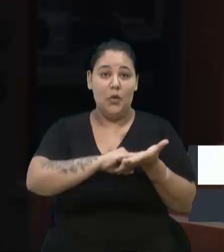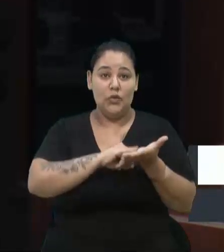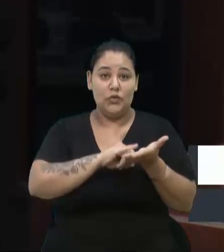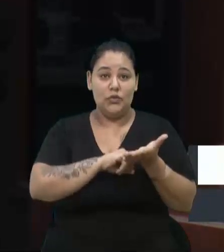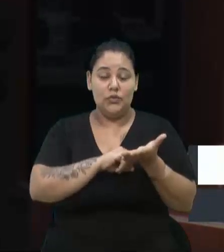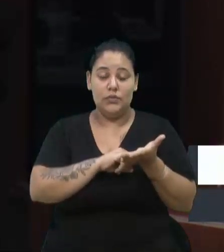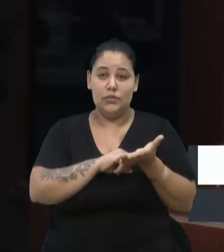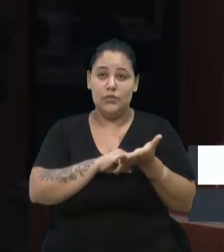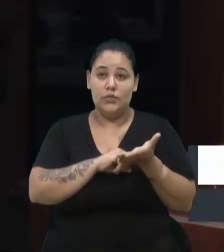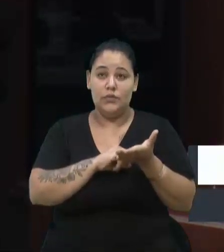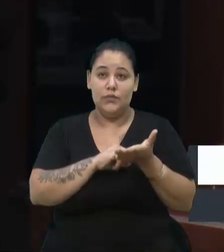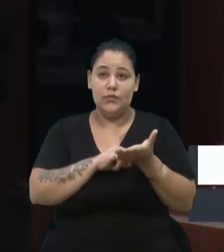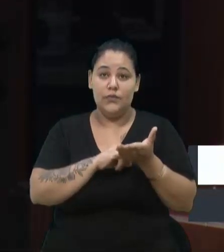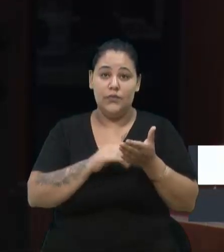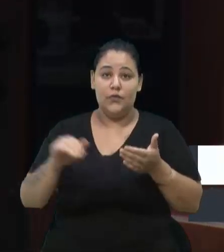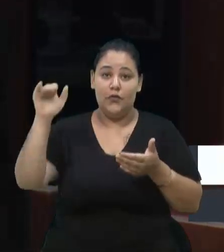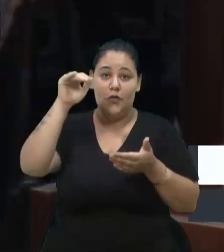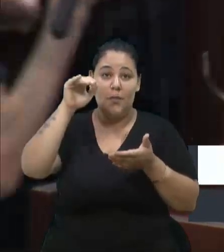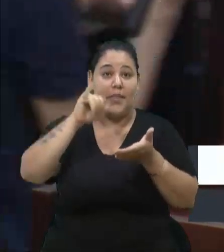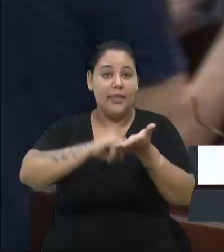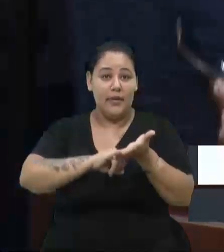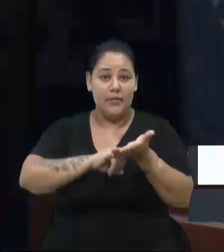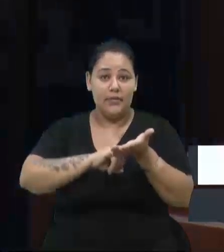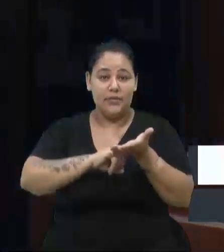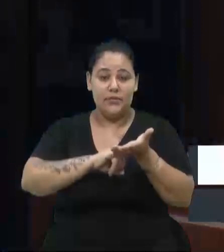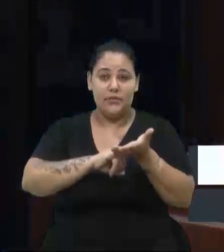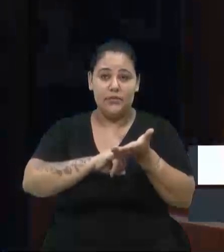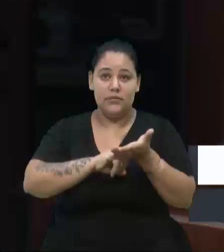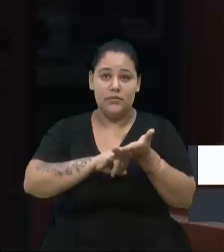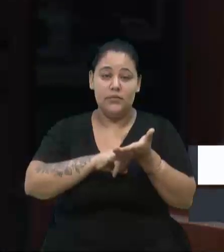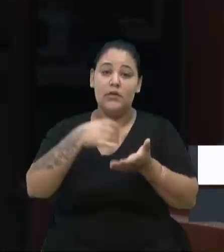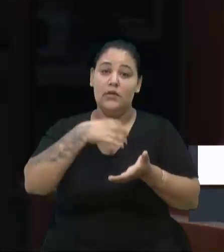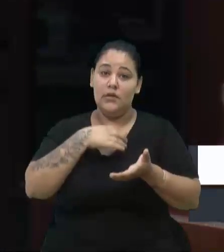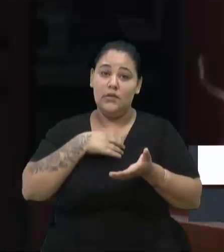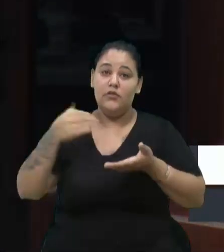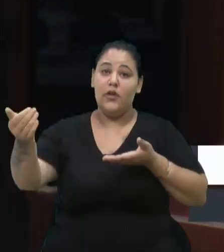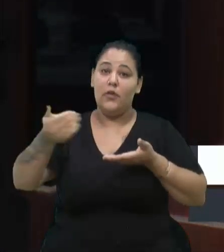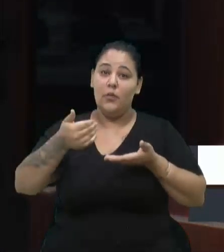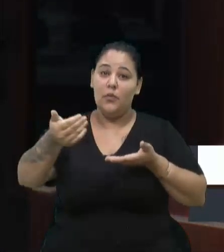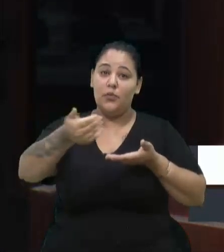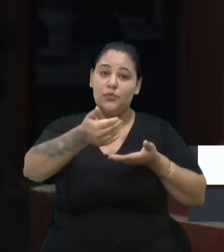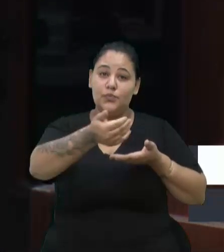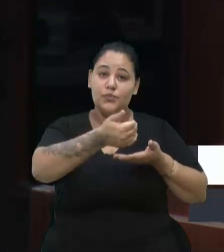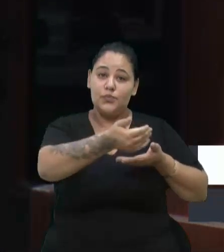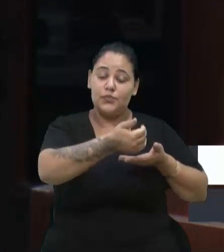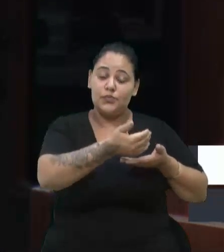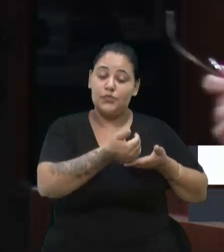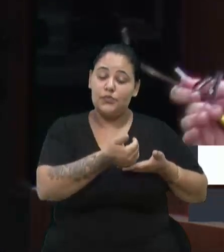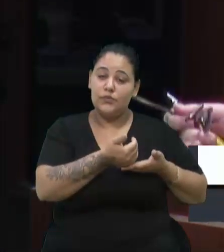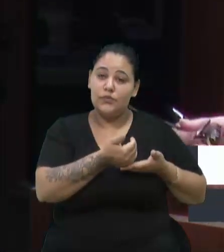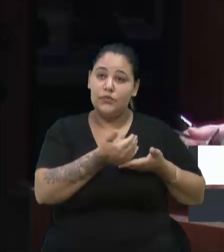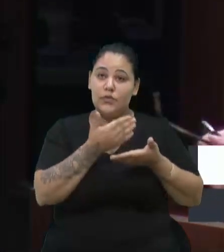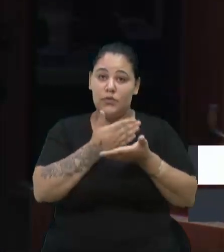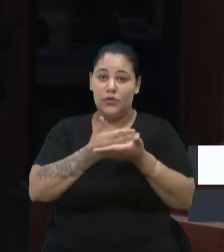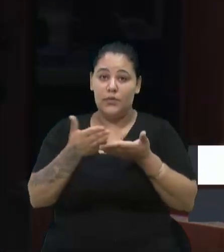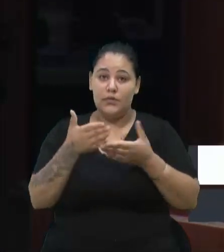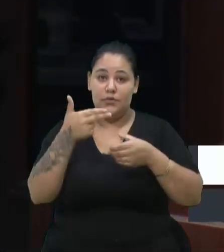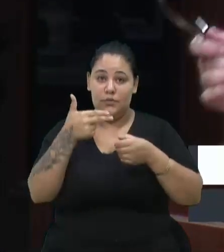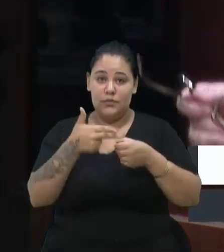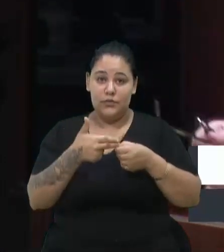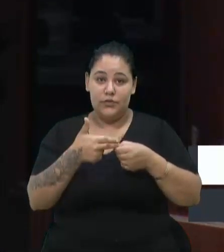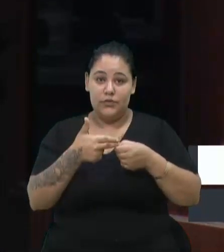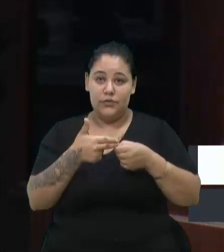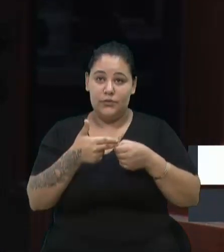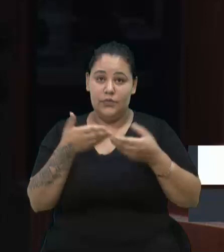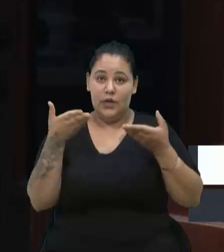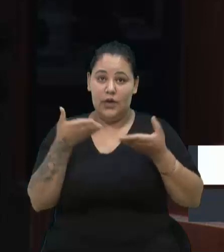vou aumentar imposto, e assim está vindo. Não é verdade? Mas assim está vindo. Né? Começou com combustível, agora